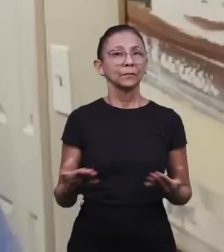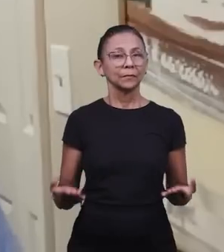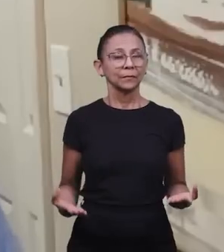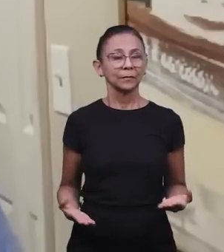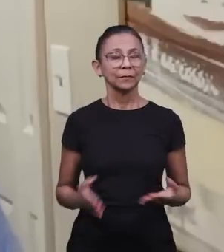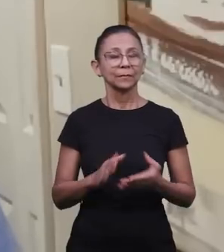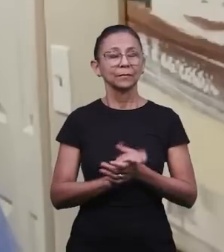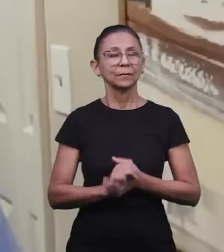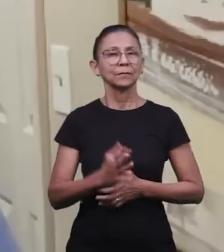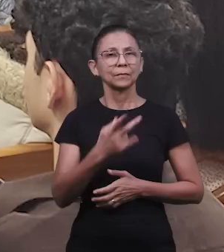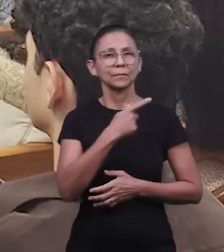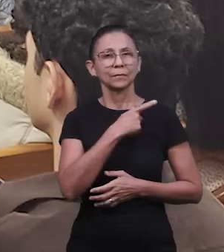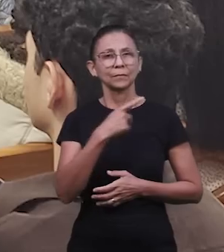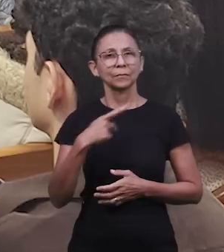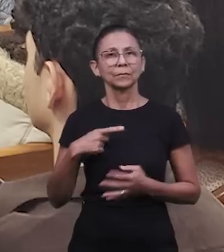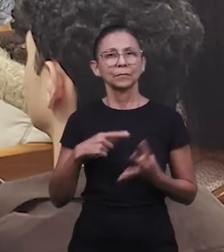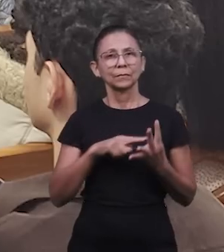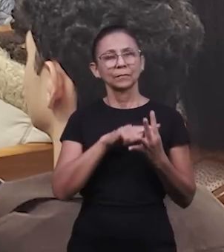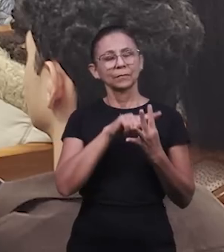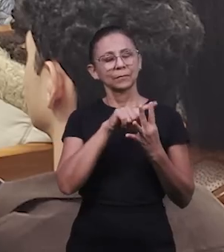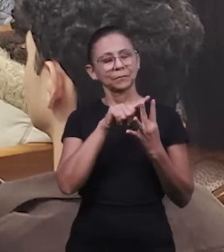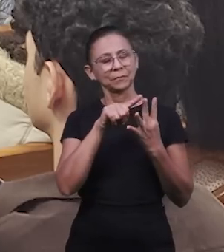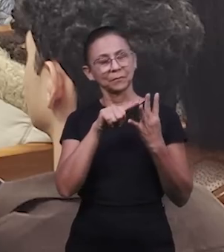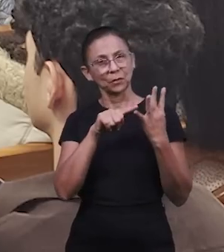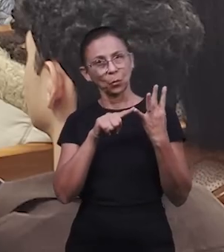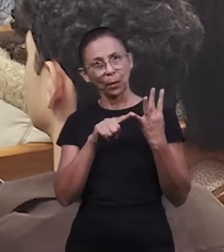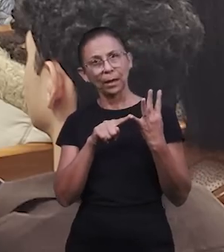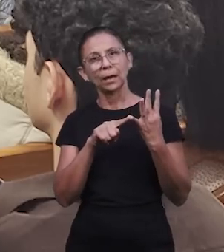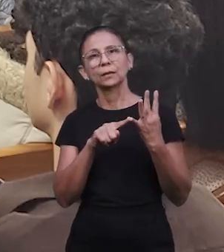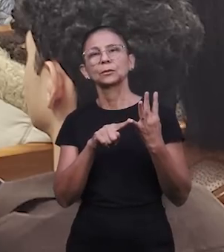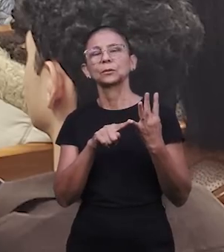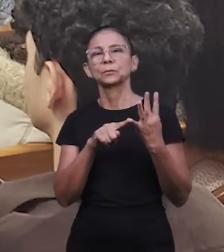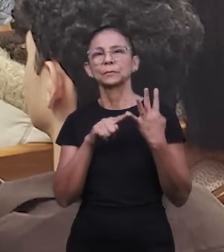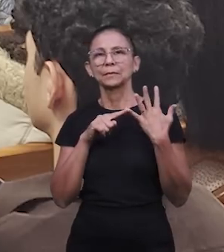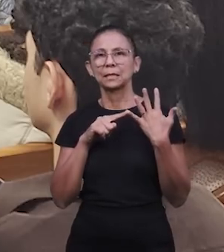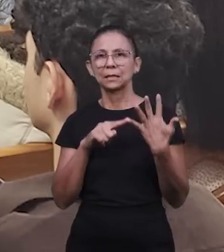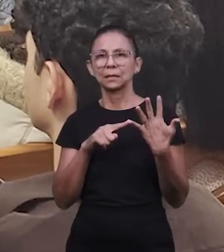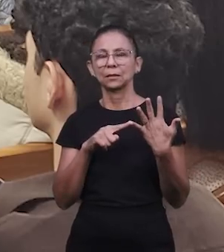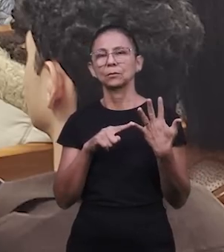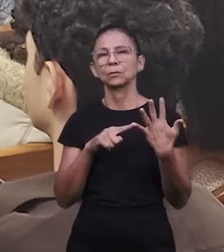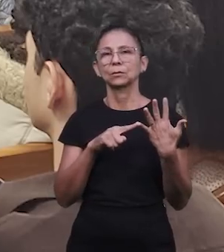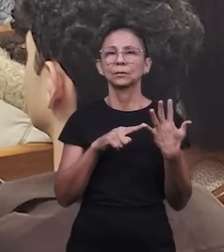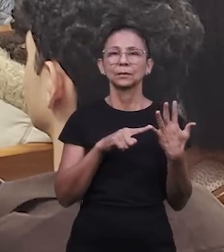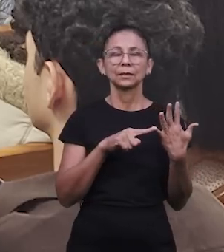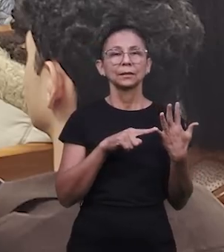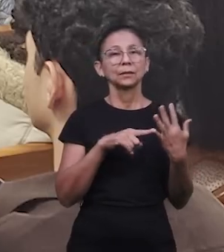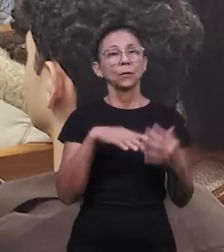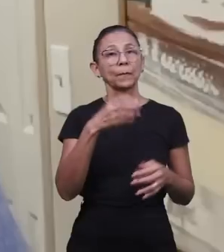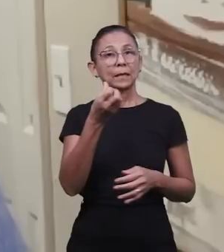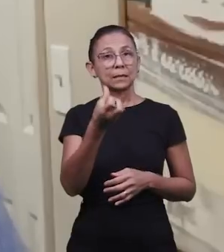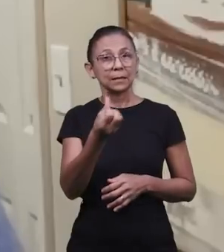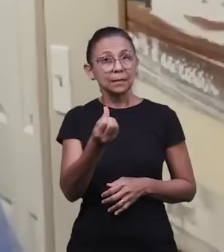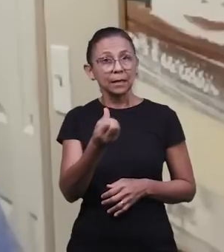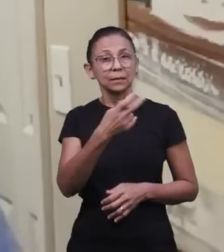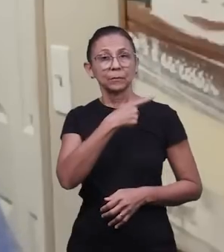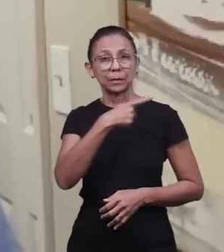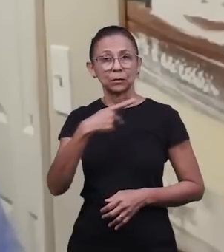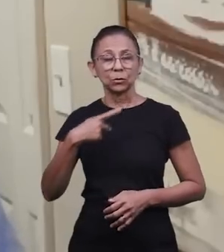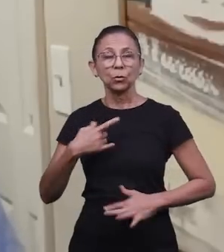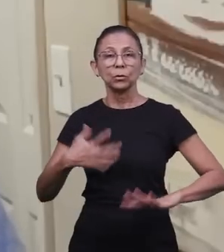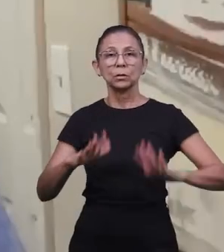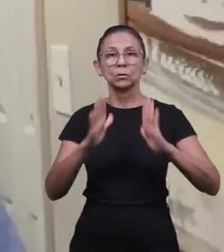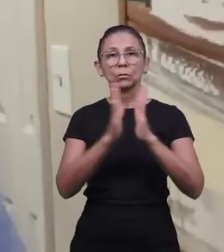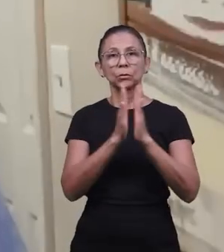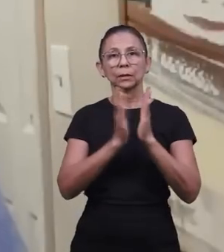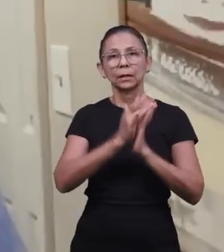Os pastores Alessandro Afonso, Cleidson Pereira, Donald Pelton, Maicon Assis, Nairon Pimentel, Regis Martins e o ungido